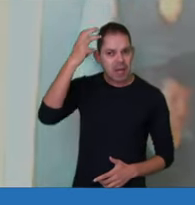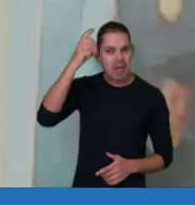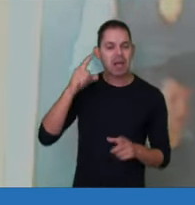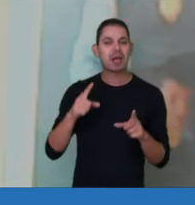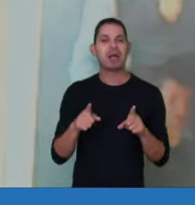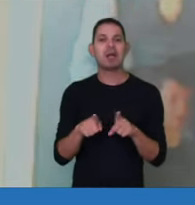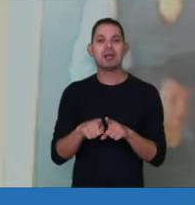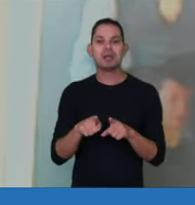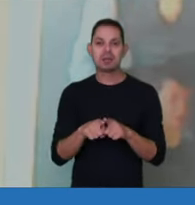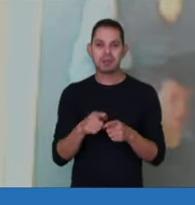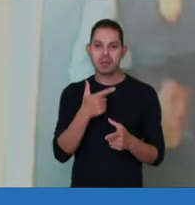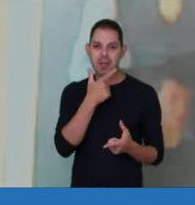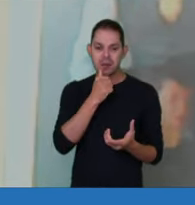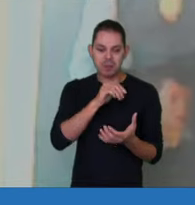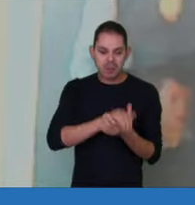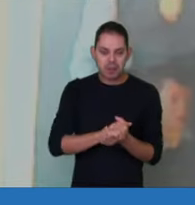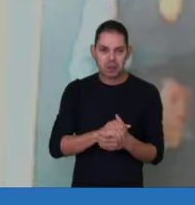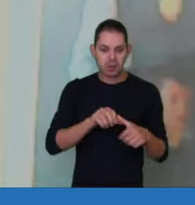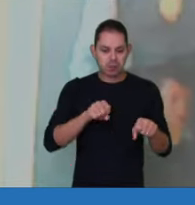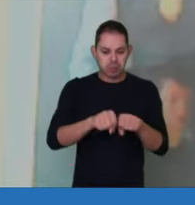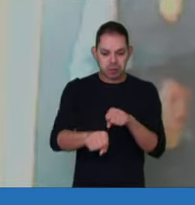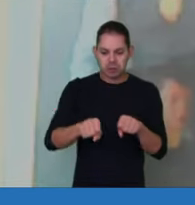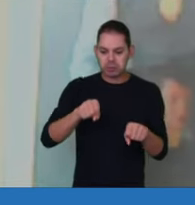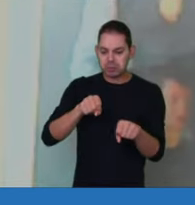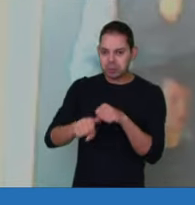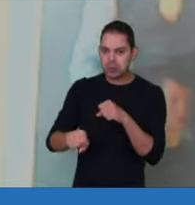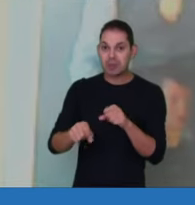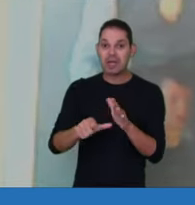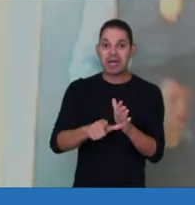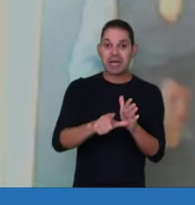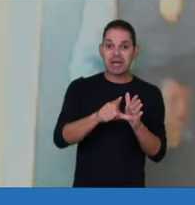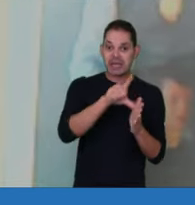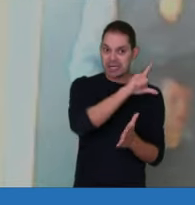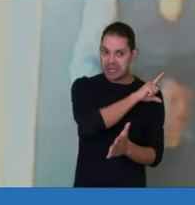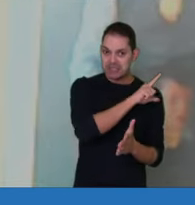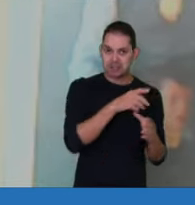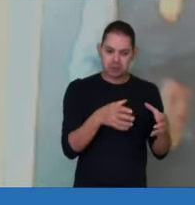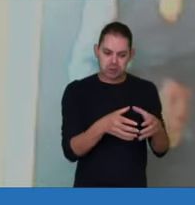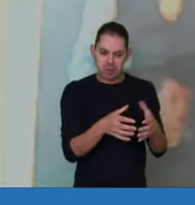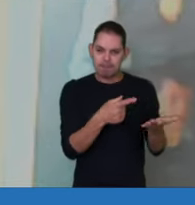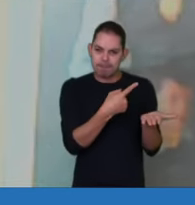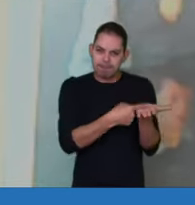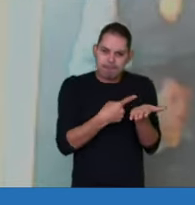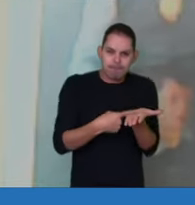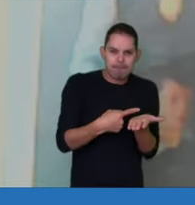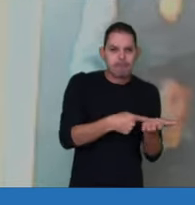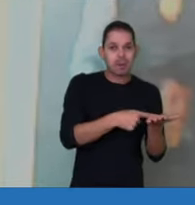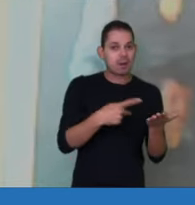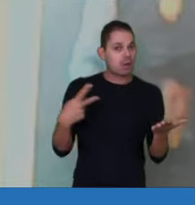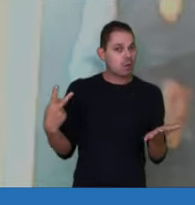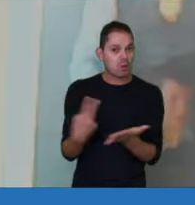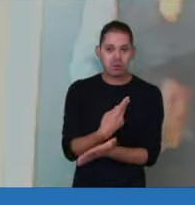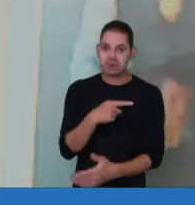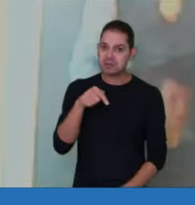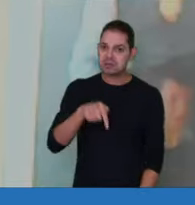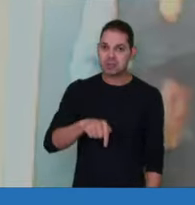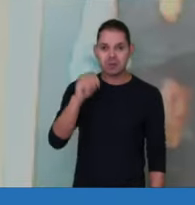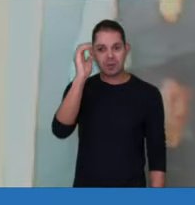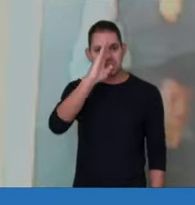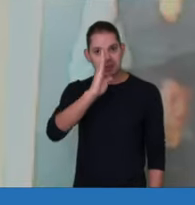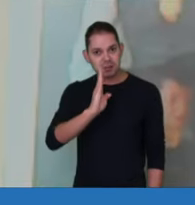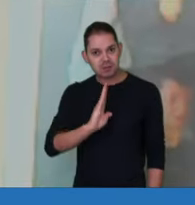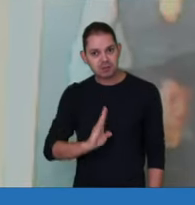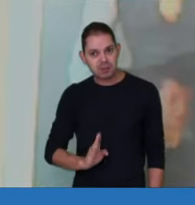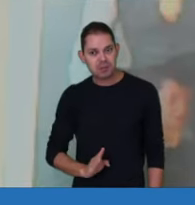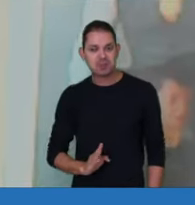pontual. Isso foi uma trama. E a gente convive no nosso país com situações